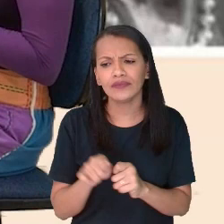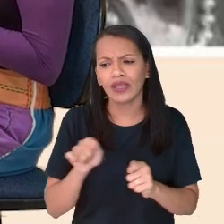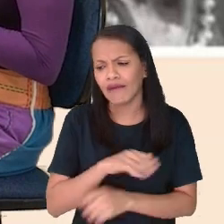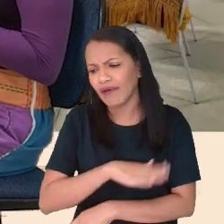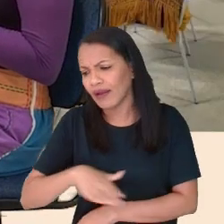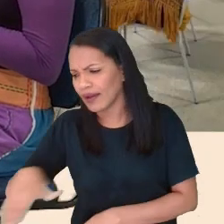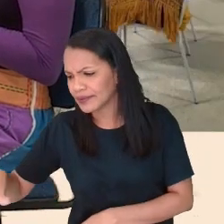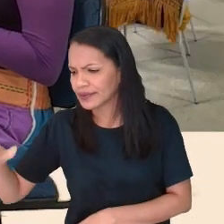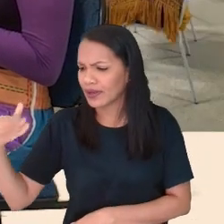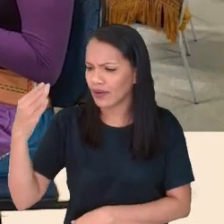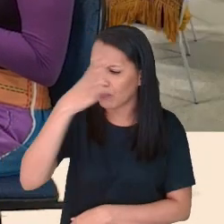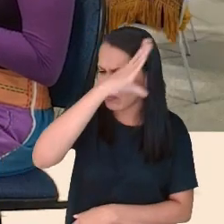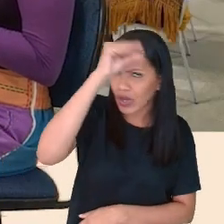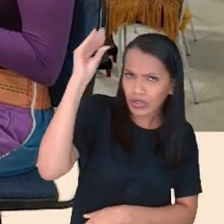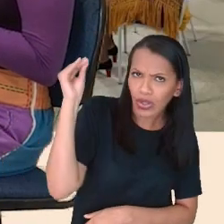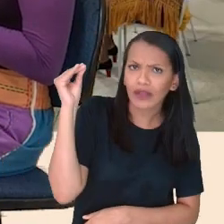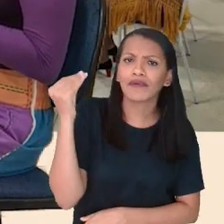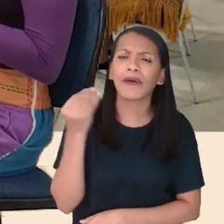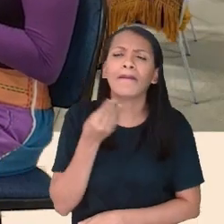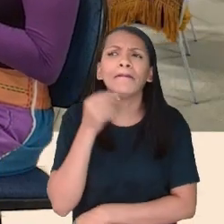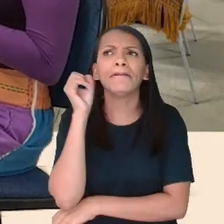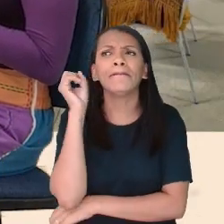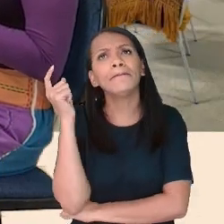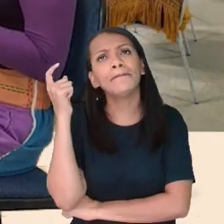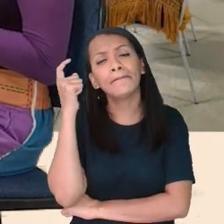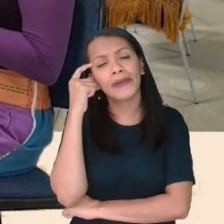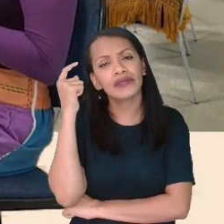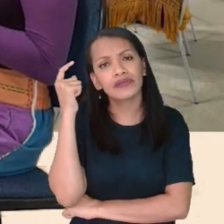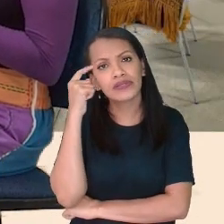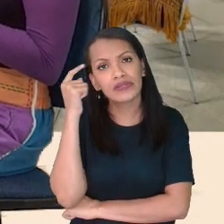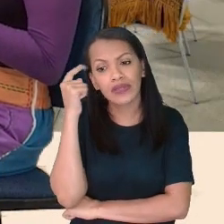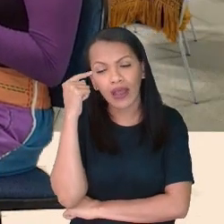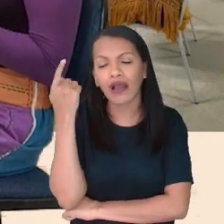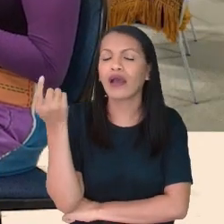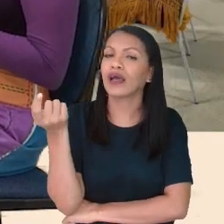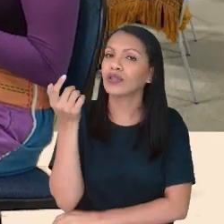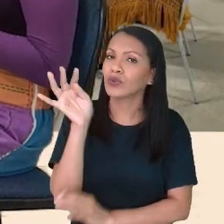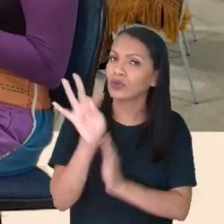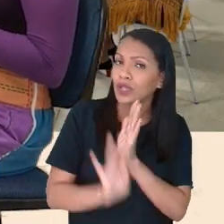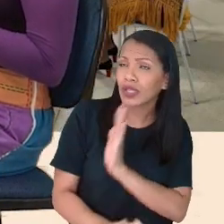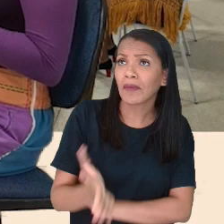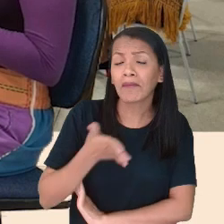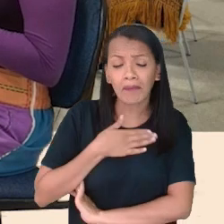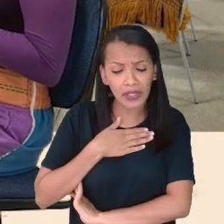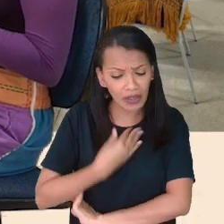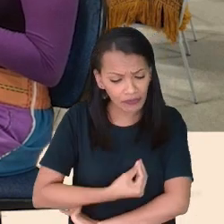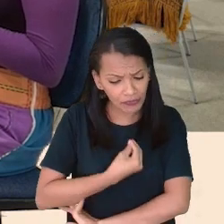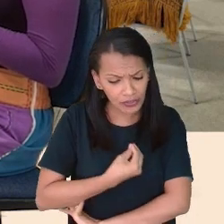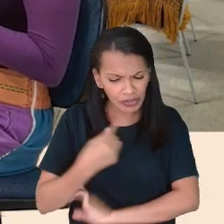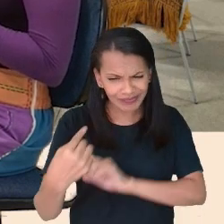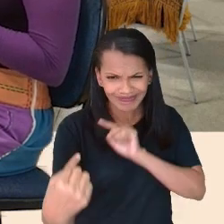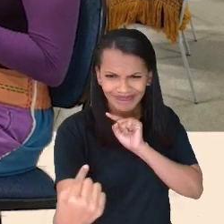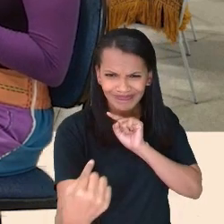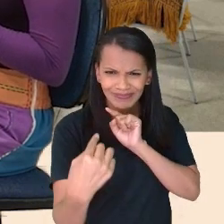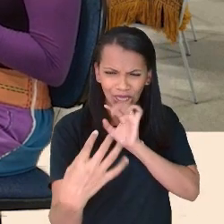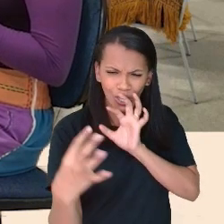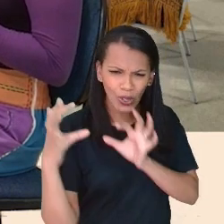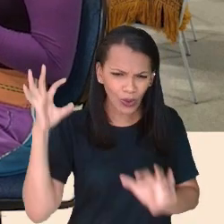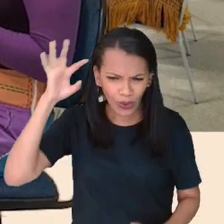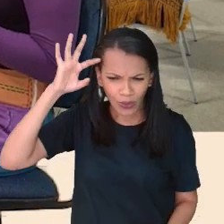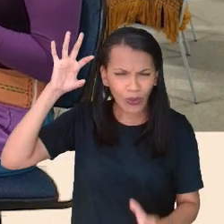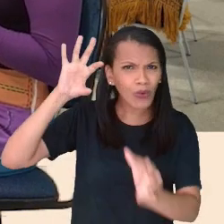pensar nesse texto, Isso. né? Na vida, para a sua vida. É verdade. Né? Que as experiências